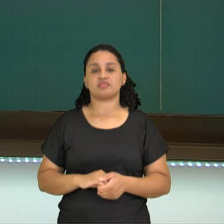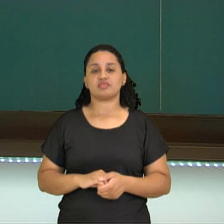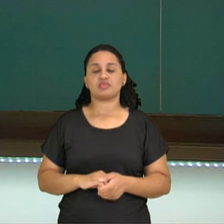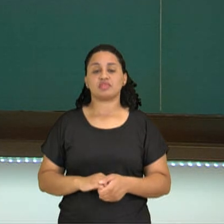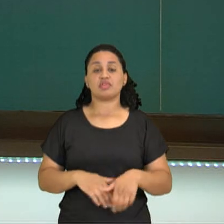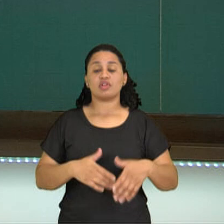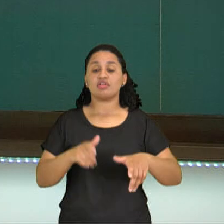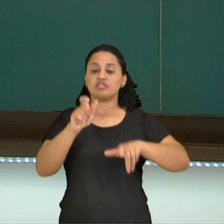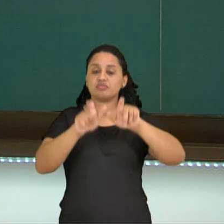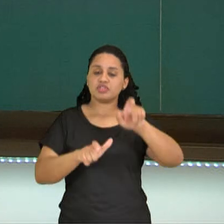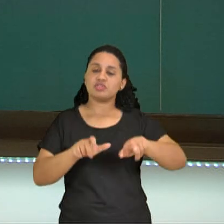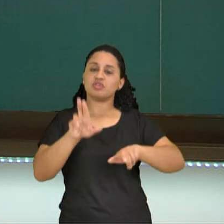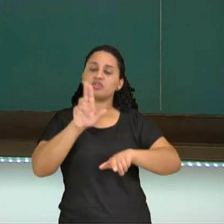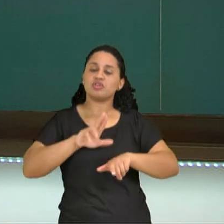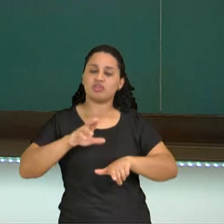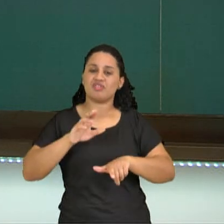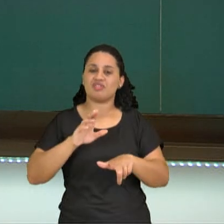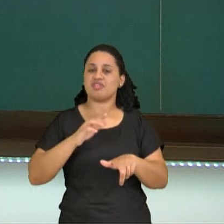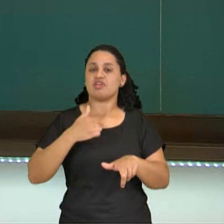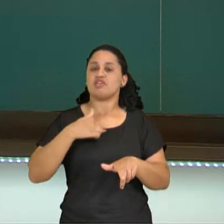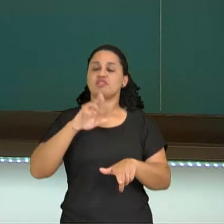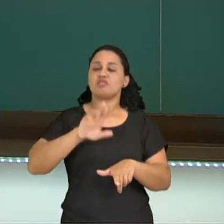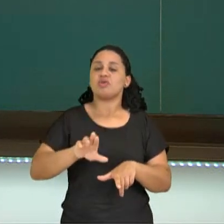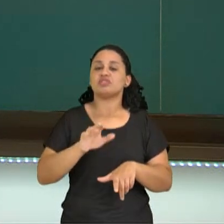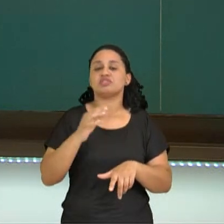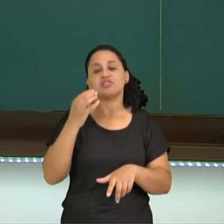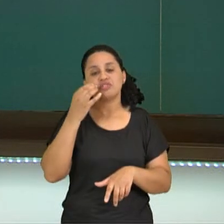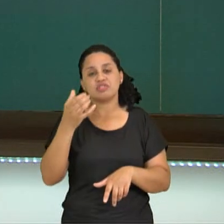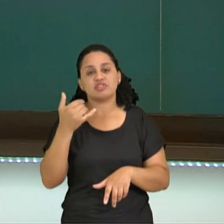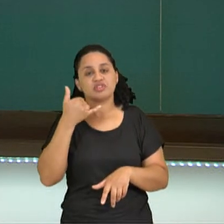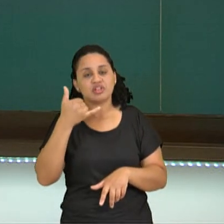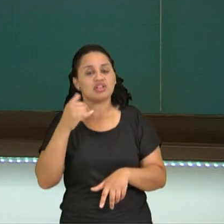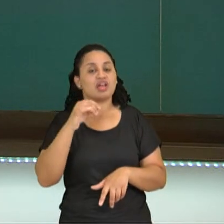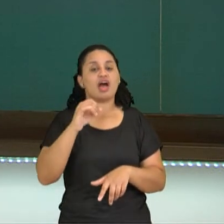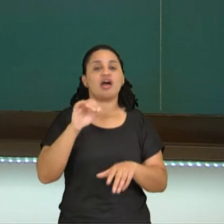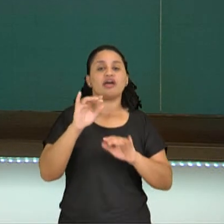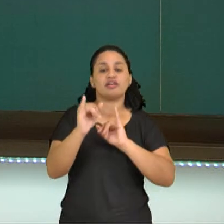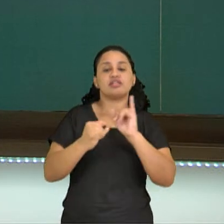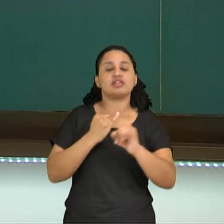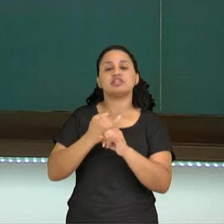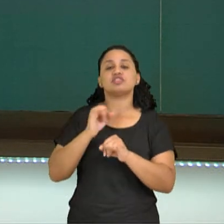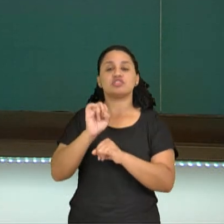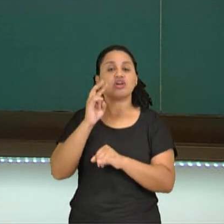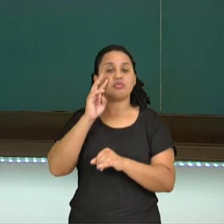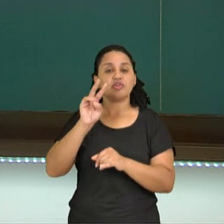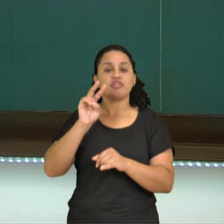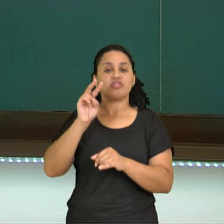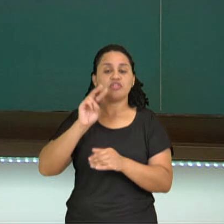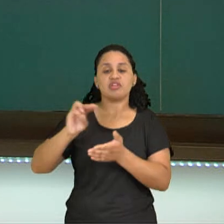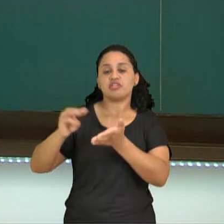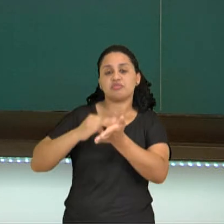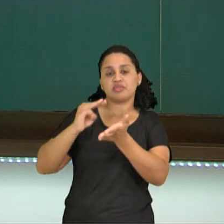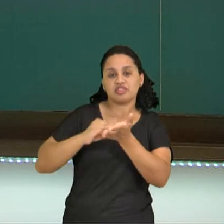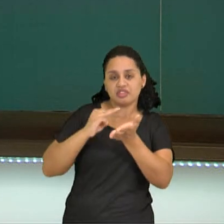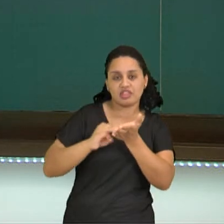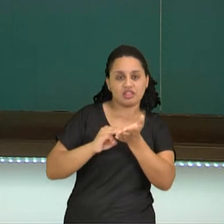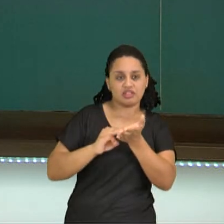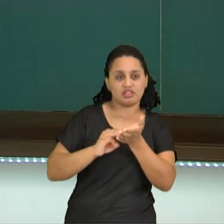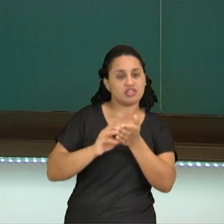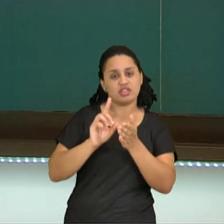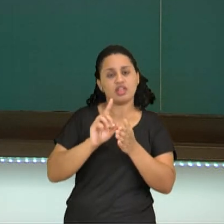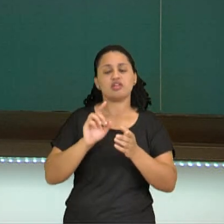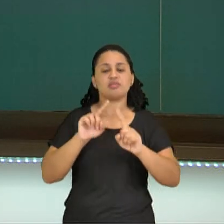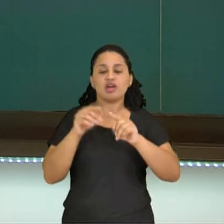Os usuários não usam o celular ou a internet apenas para olhar mensagem ou outra, e sim